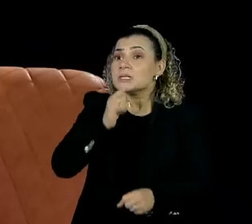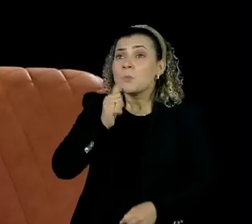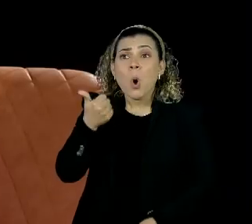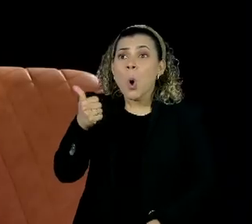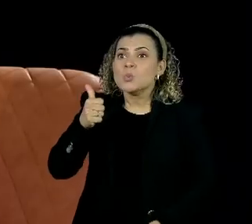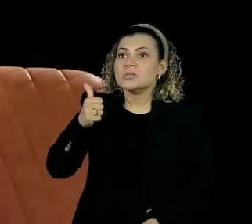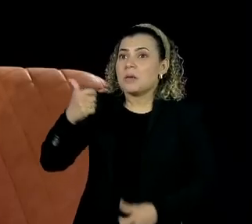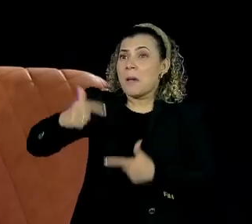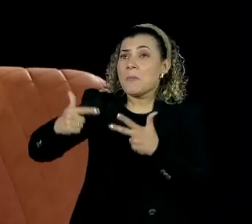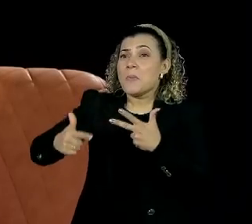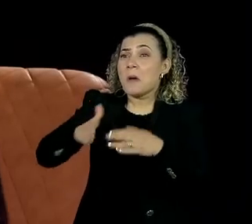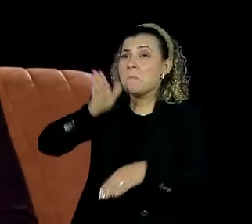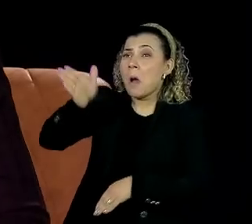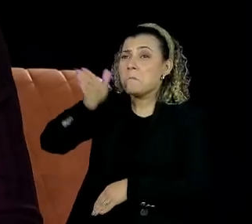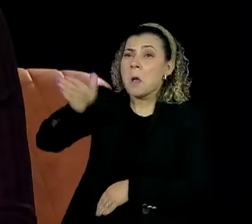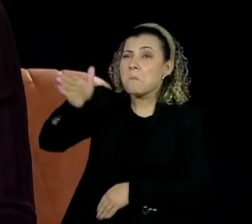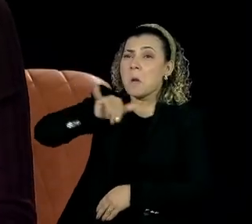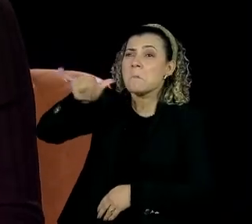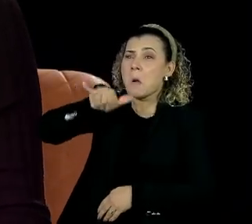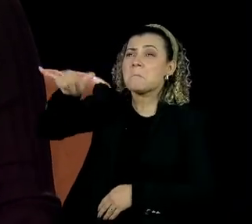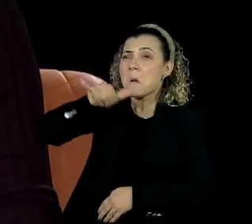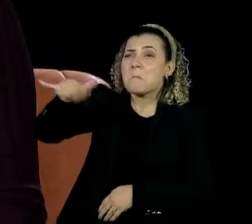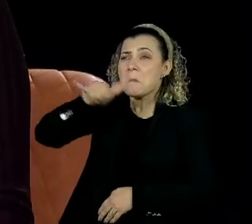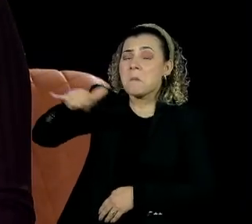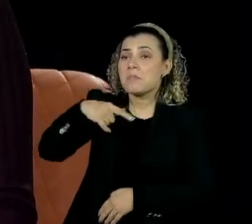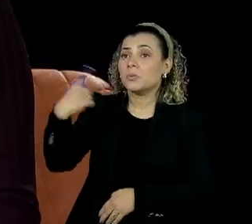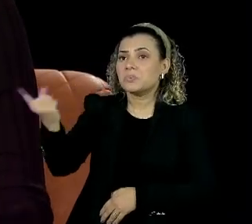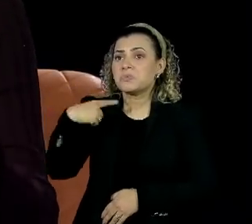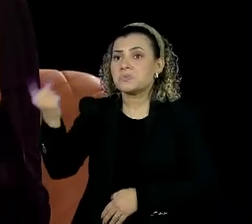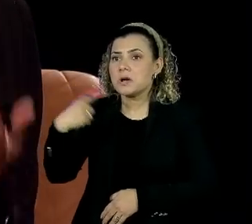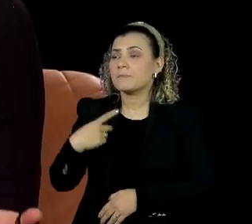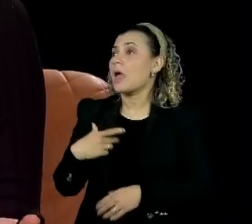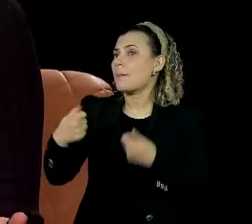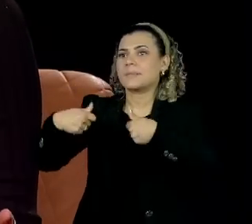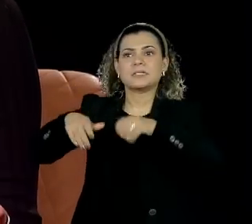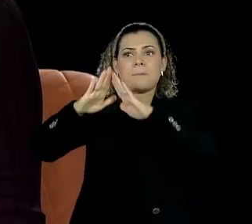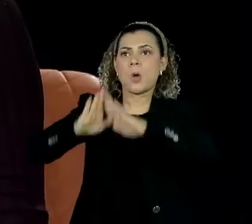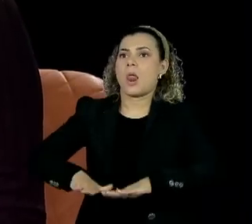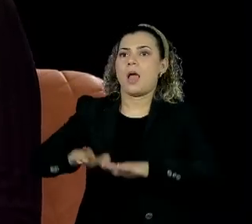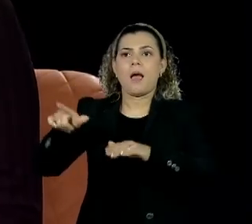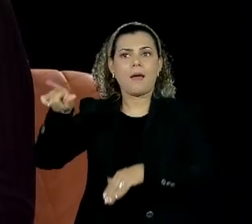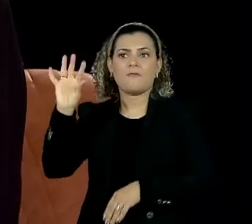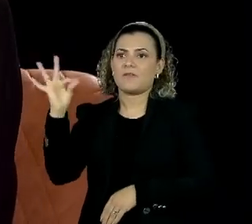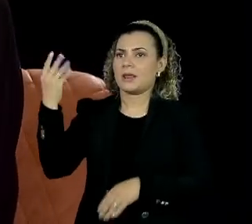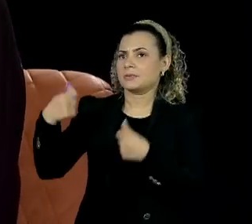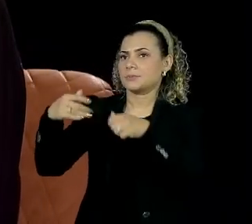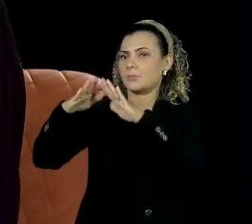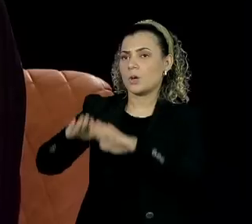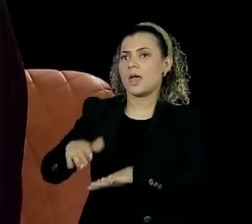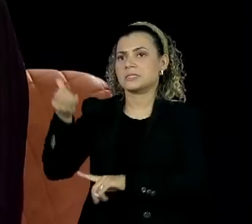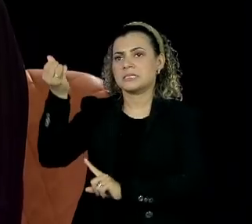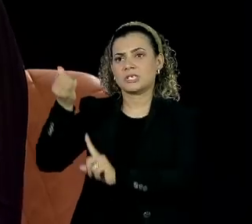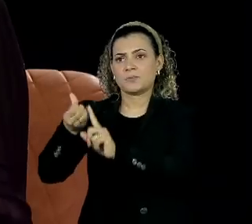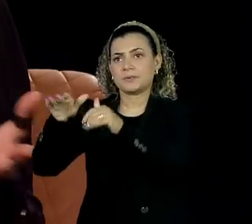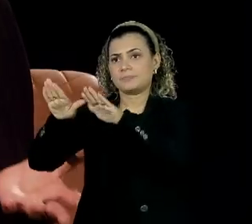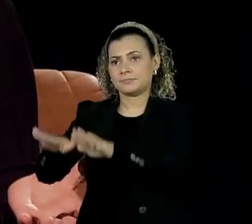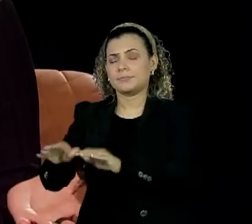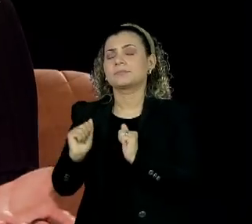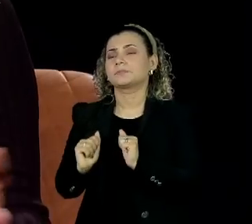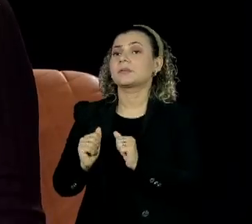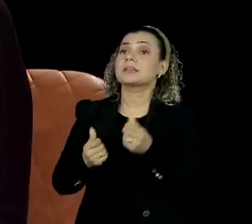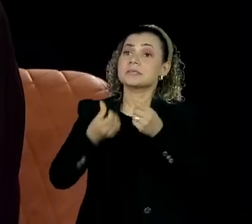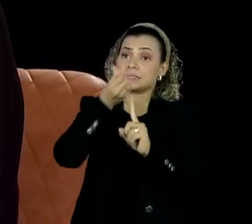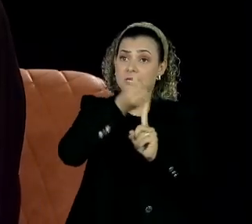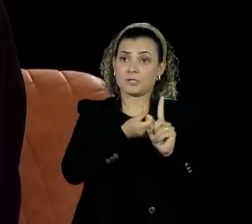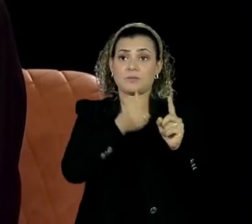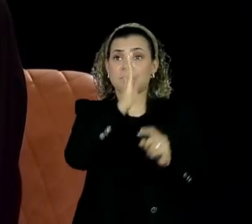para a França. Eu ia e voltava, ia e voltava. Aí começou aquela história, você tem que morar aqui. Tem que morar pelo menos 6 meses aqui, pelo menos 6 meses